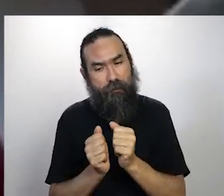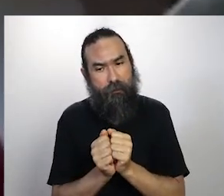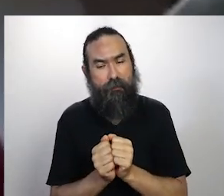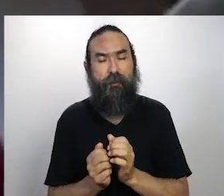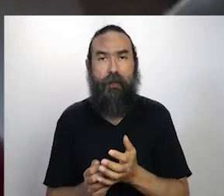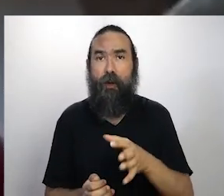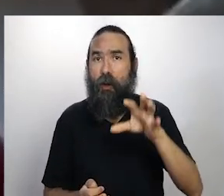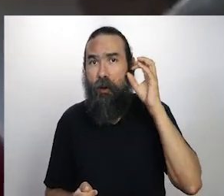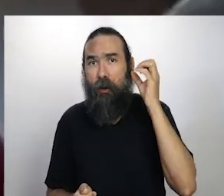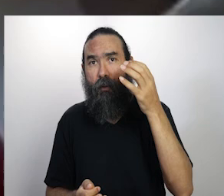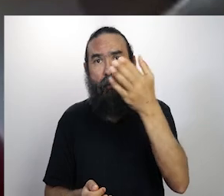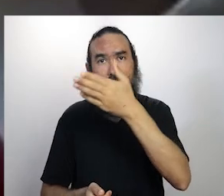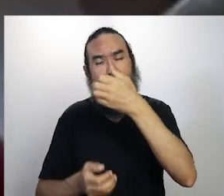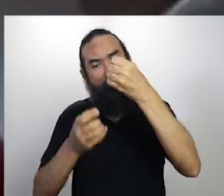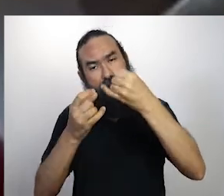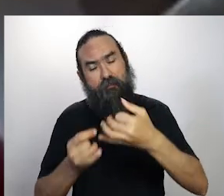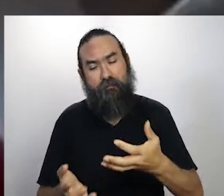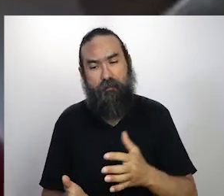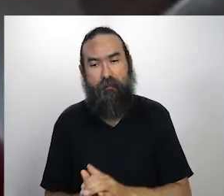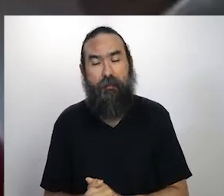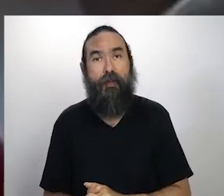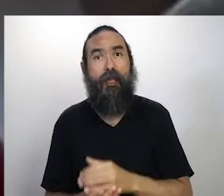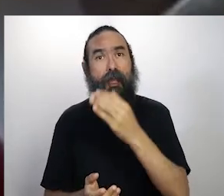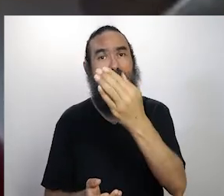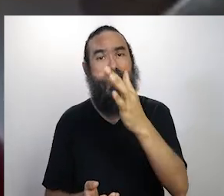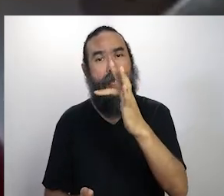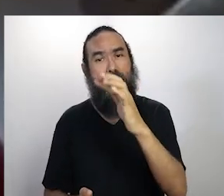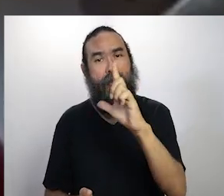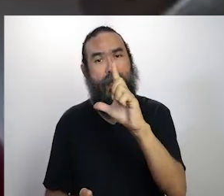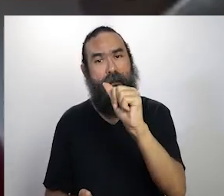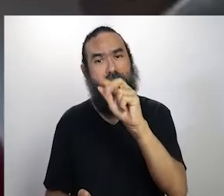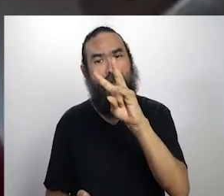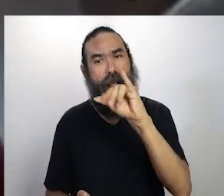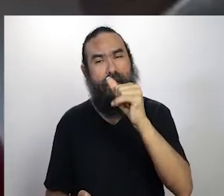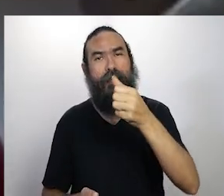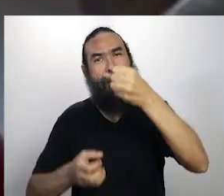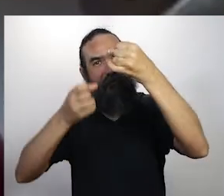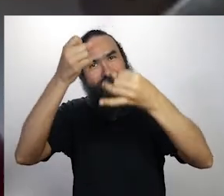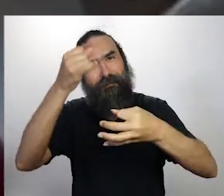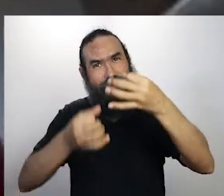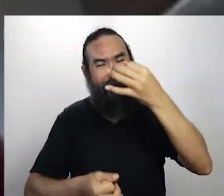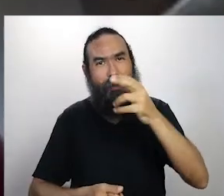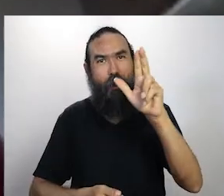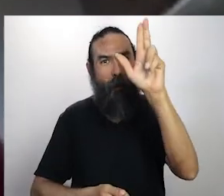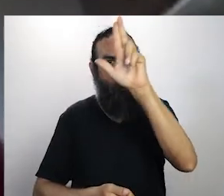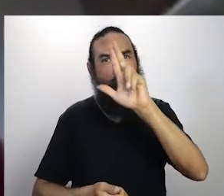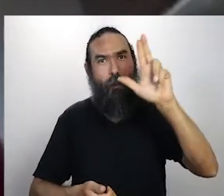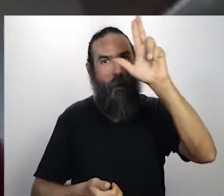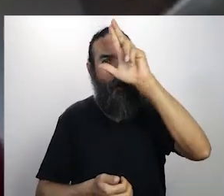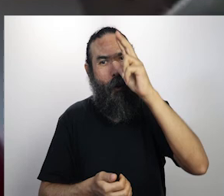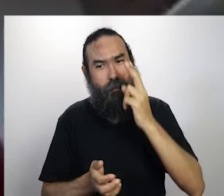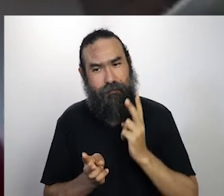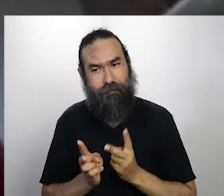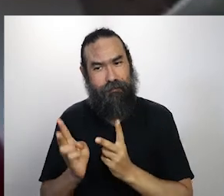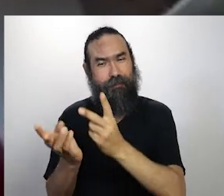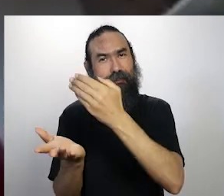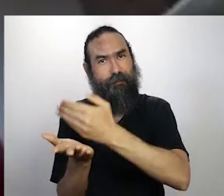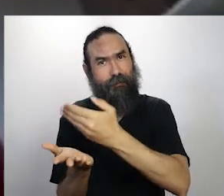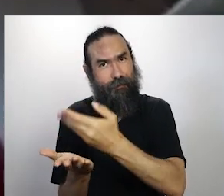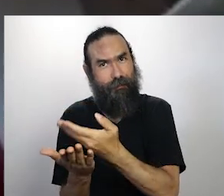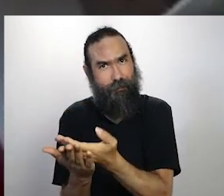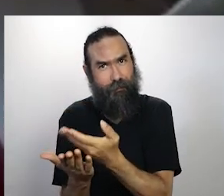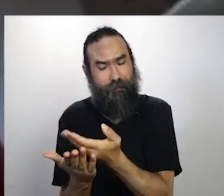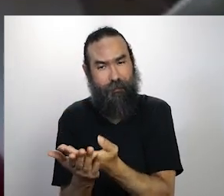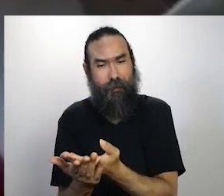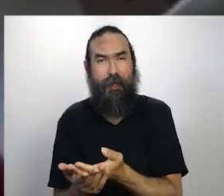e ouvindo. E a Flávia acabou de falar da questão da extensão, e eu também sou presidente da Comissão de Cultura e